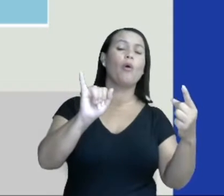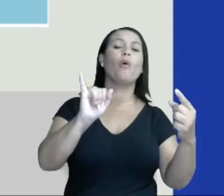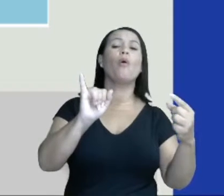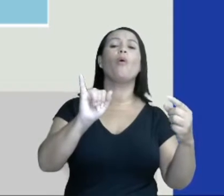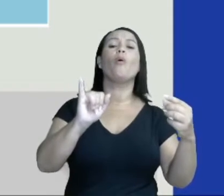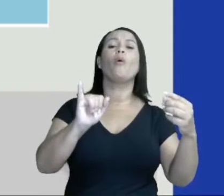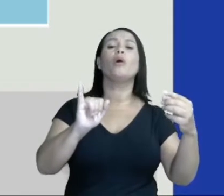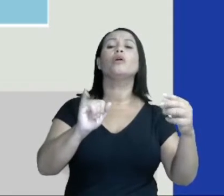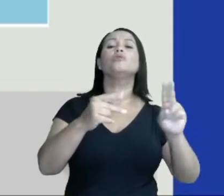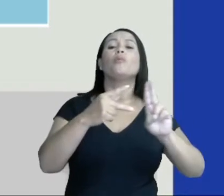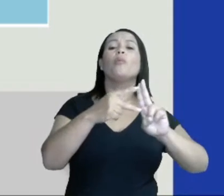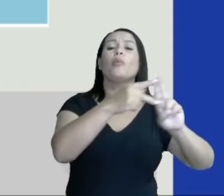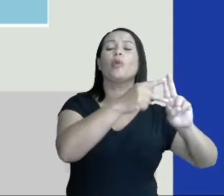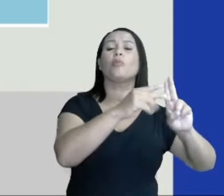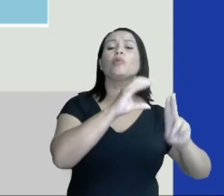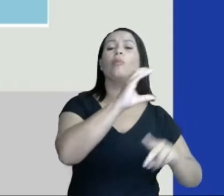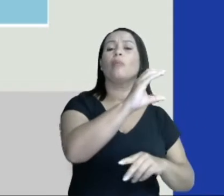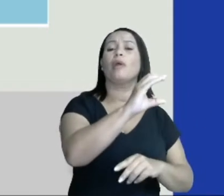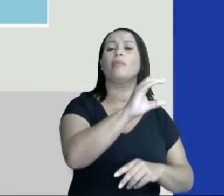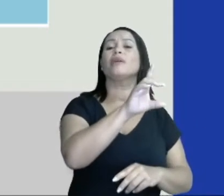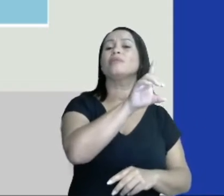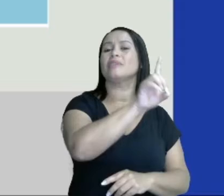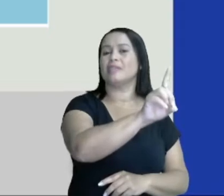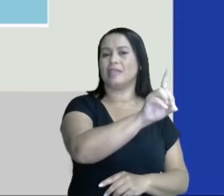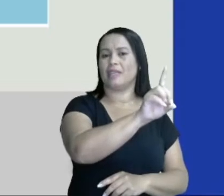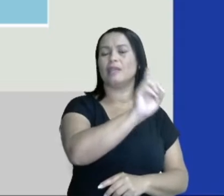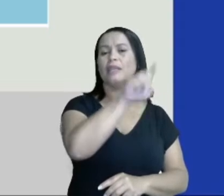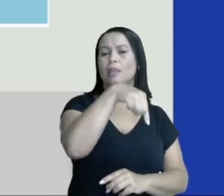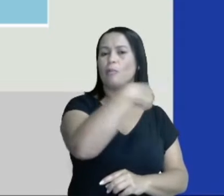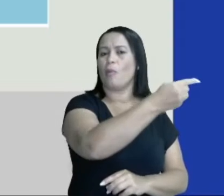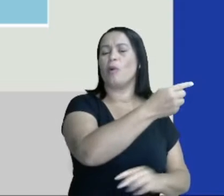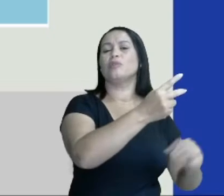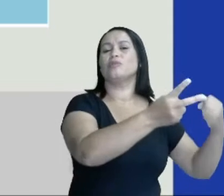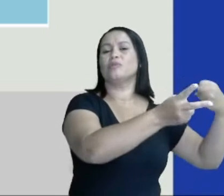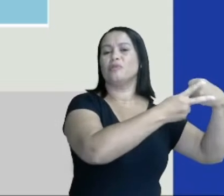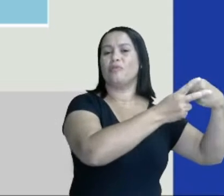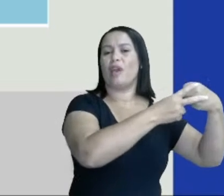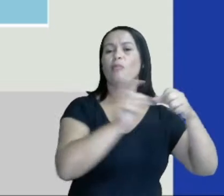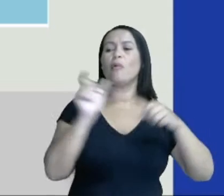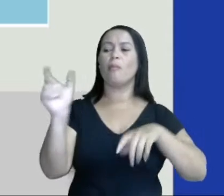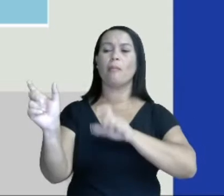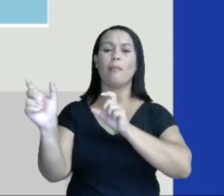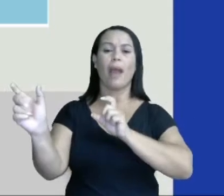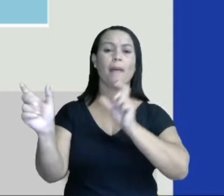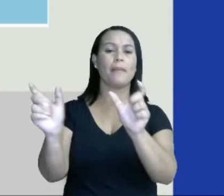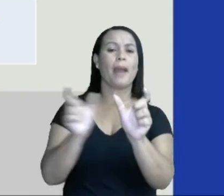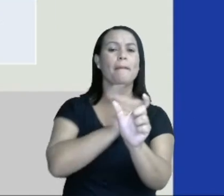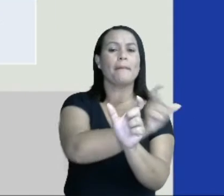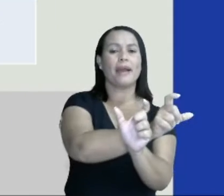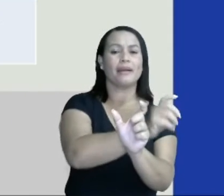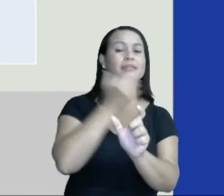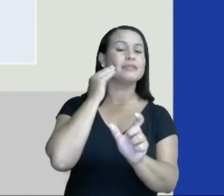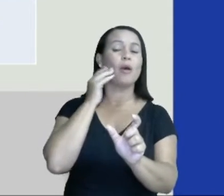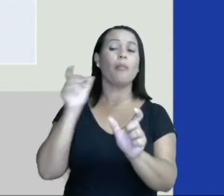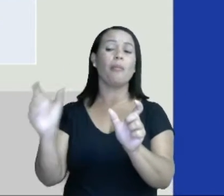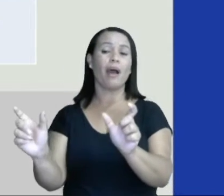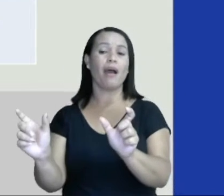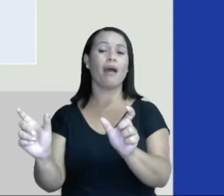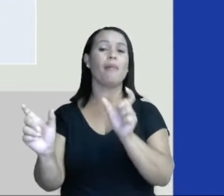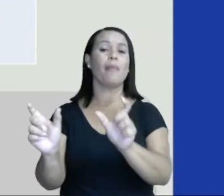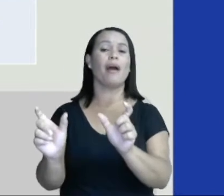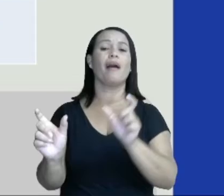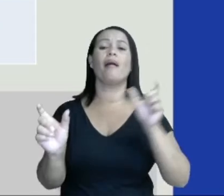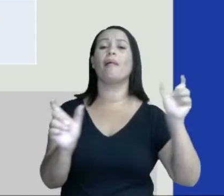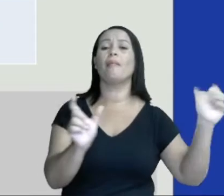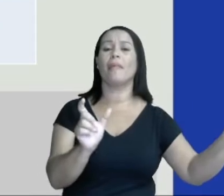de complemento direto e aí depois o verbo, certo? Como assim, professora?